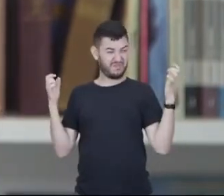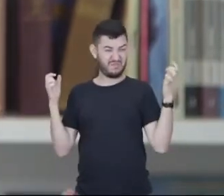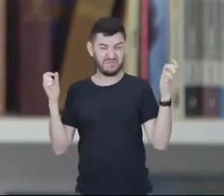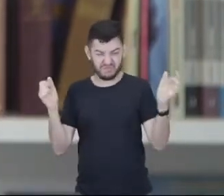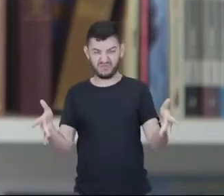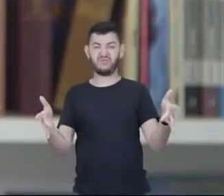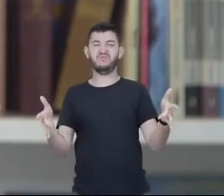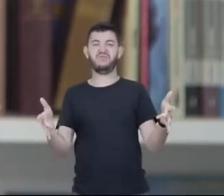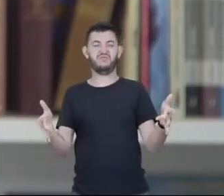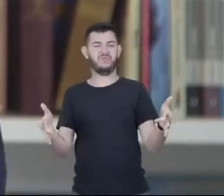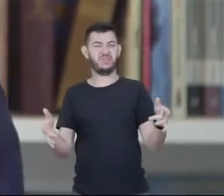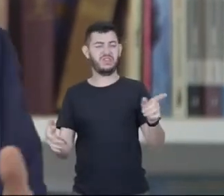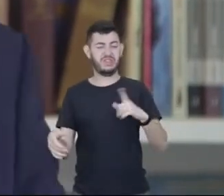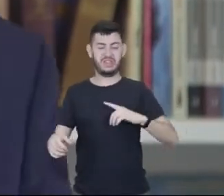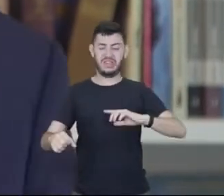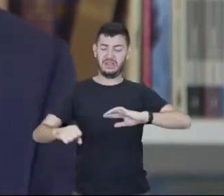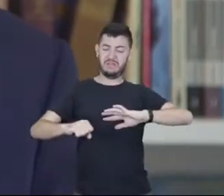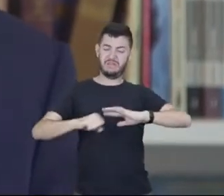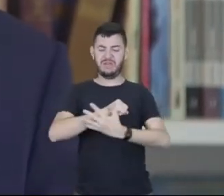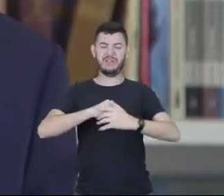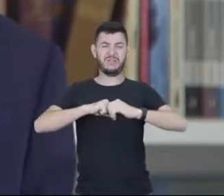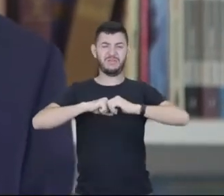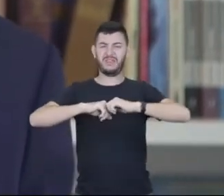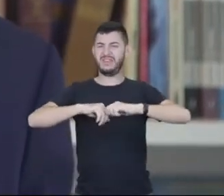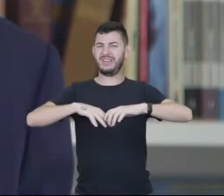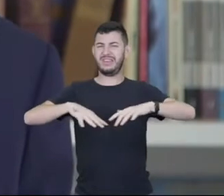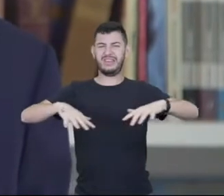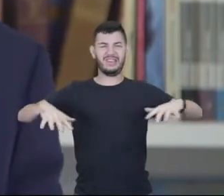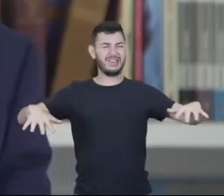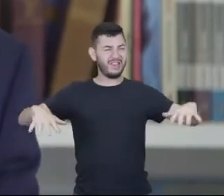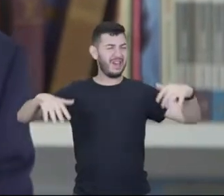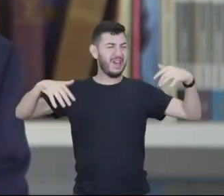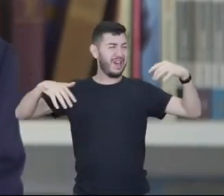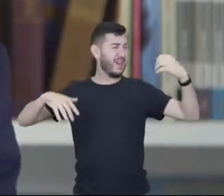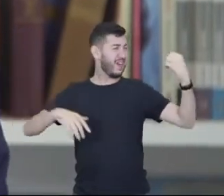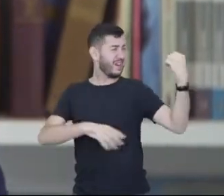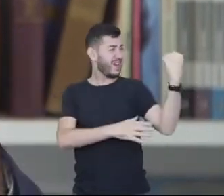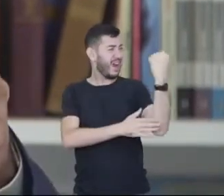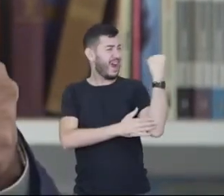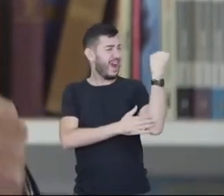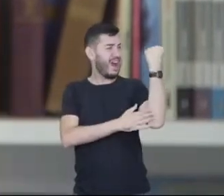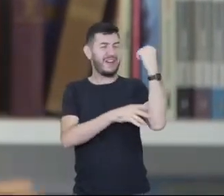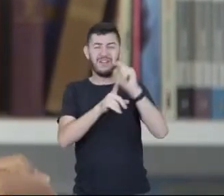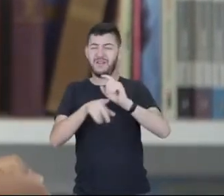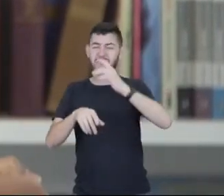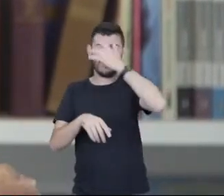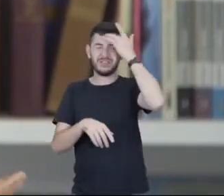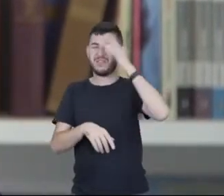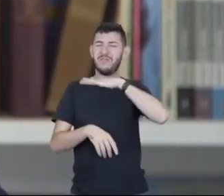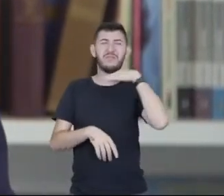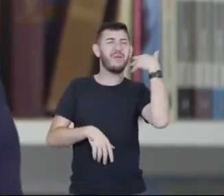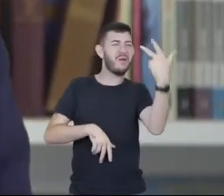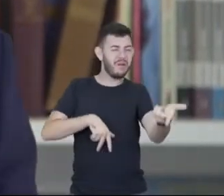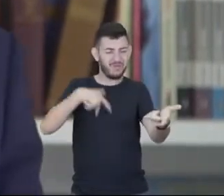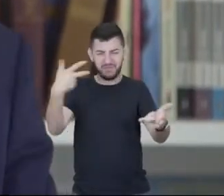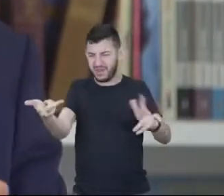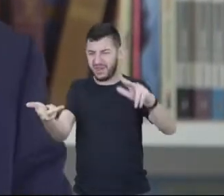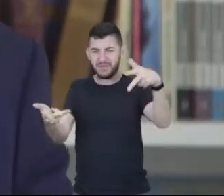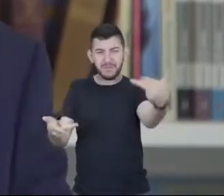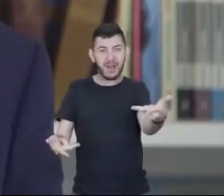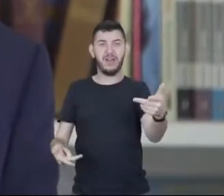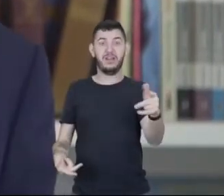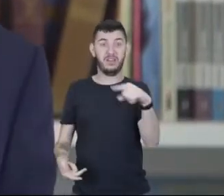uma pandemia letal não devemos aceitar vamos responder com lula e